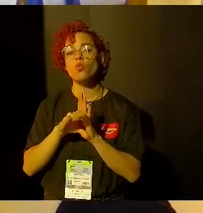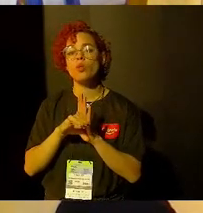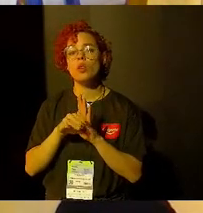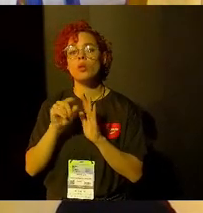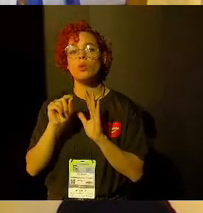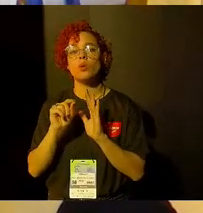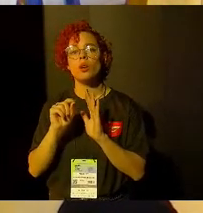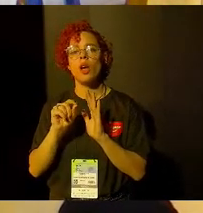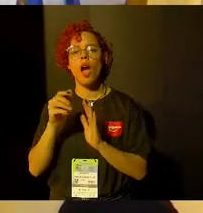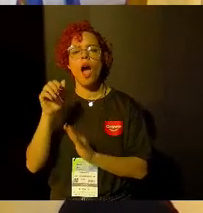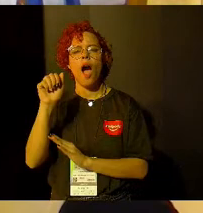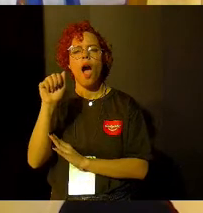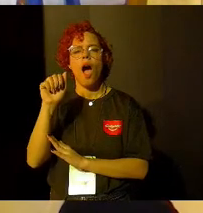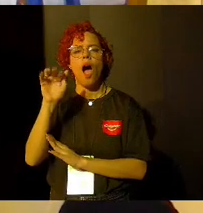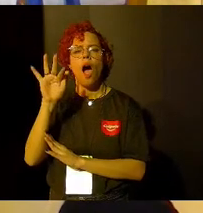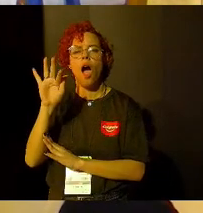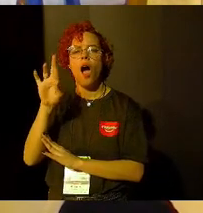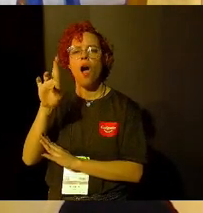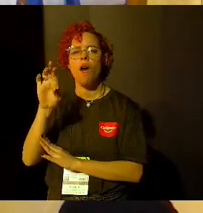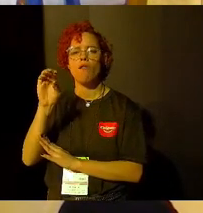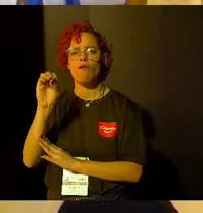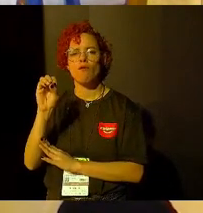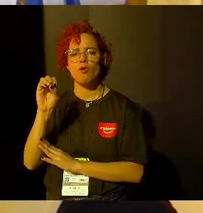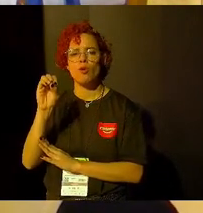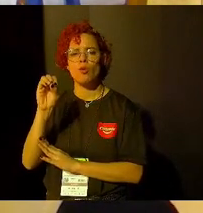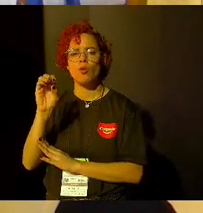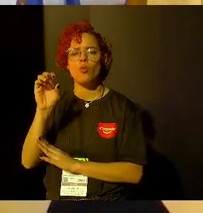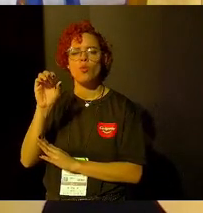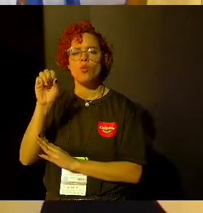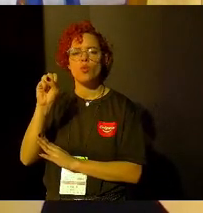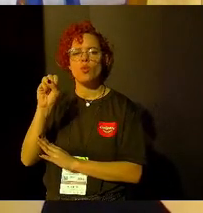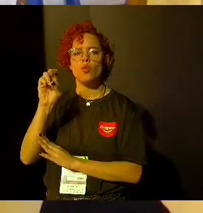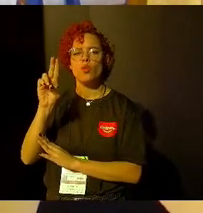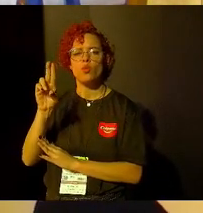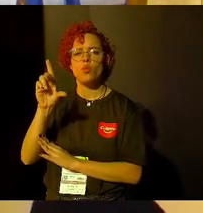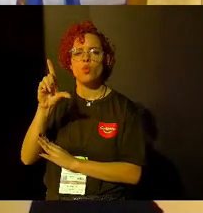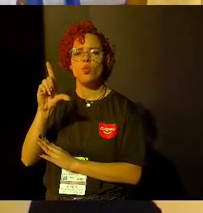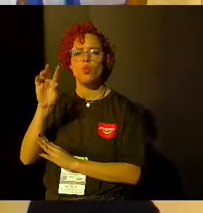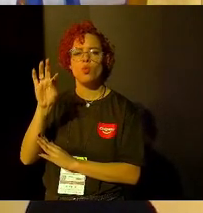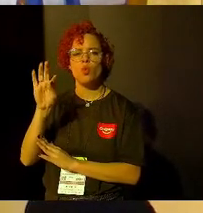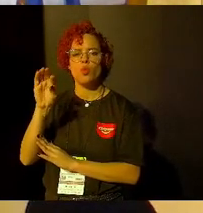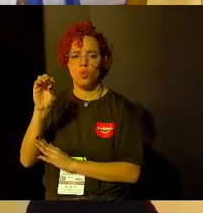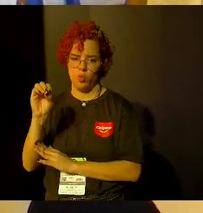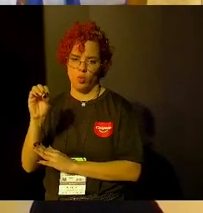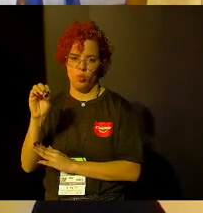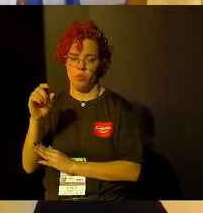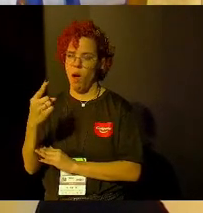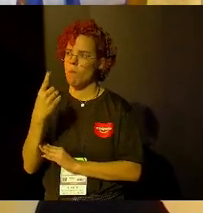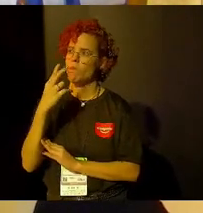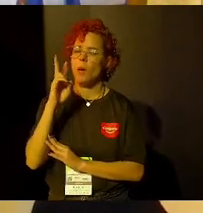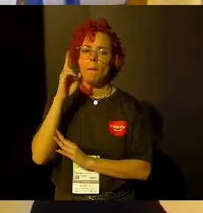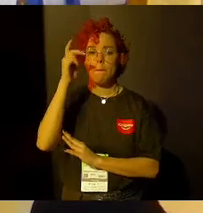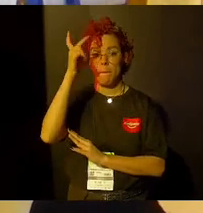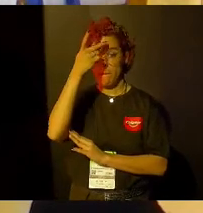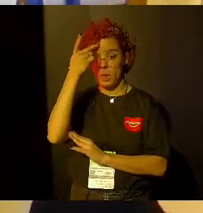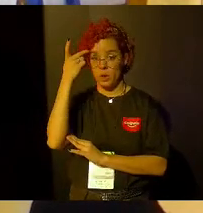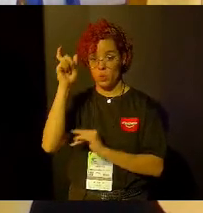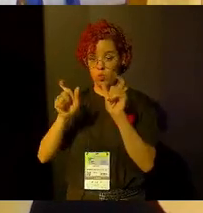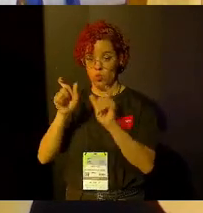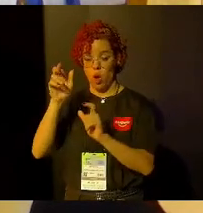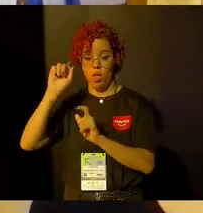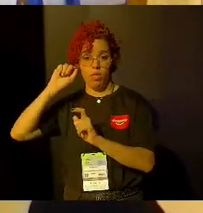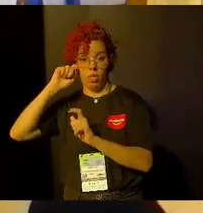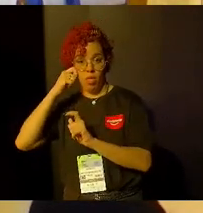afrosurdo que são pessoas pretas que se dão conta da plenitude e olham para trás e ver quantos anos de